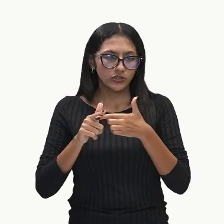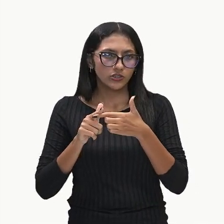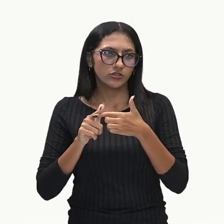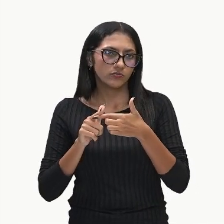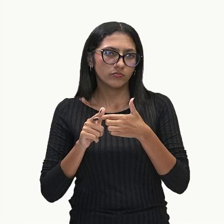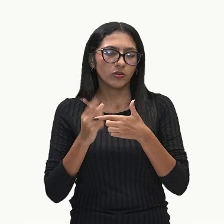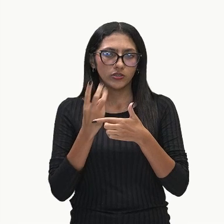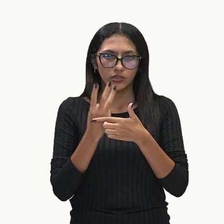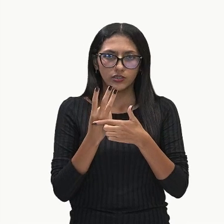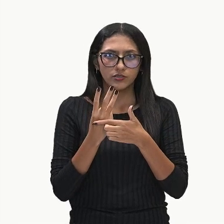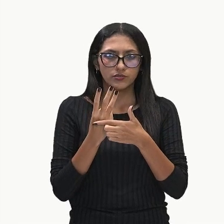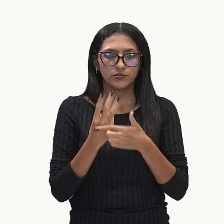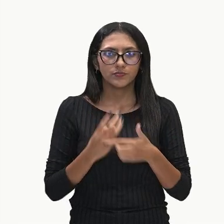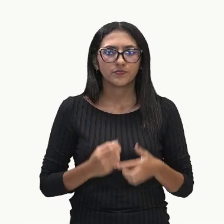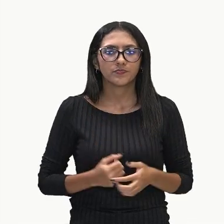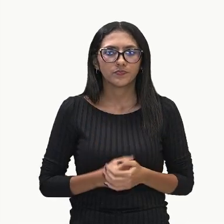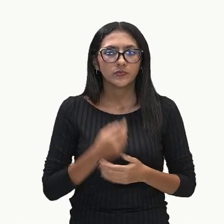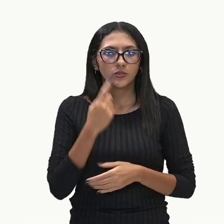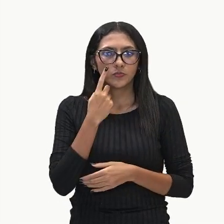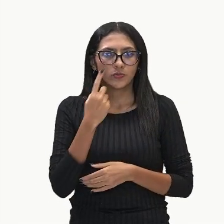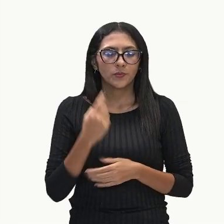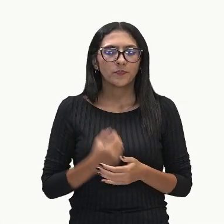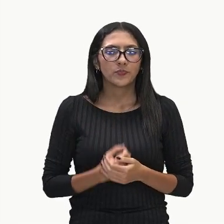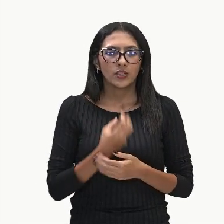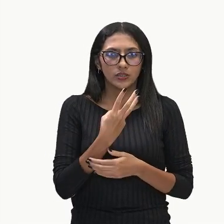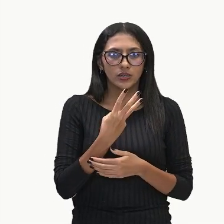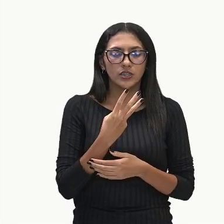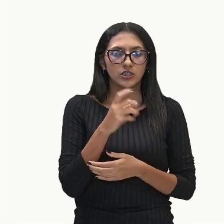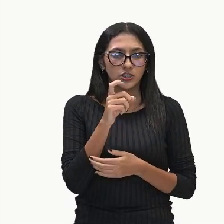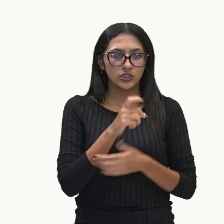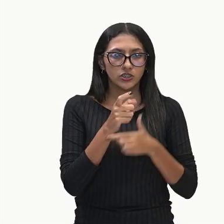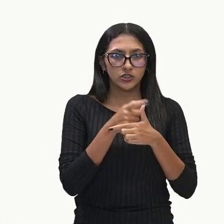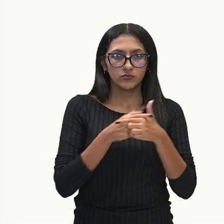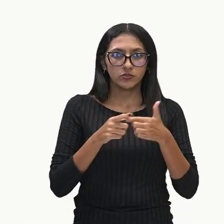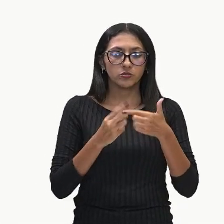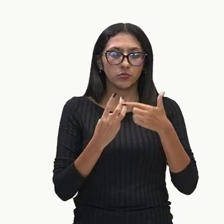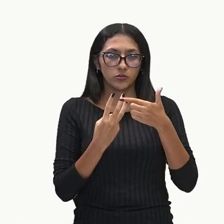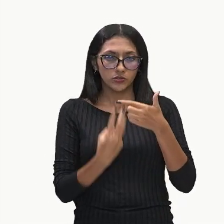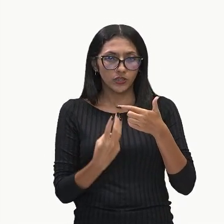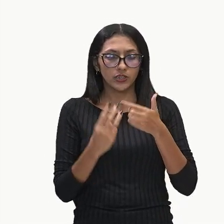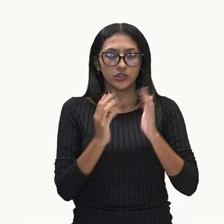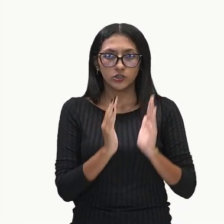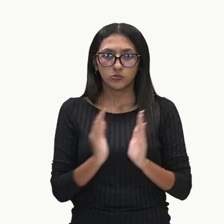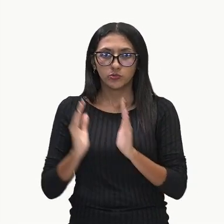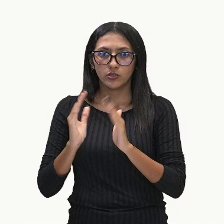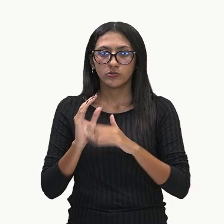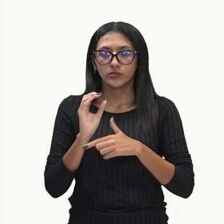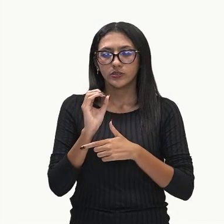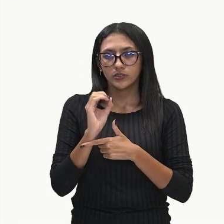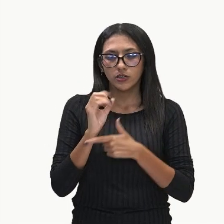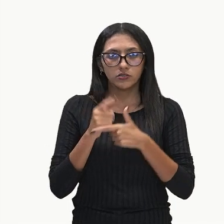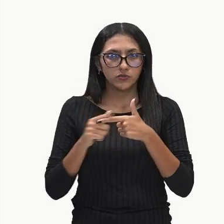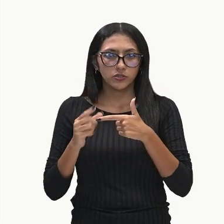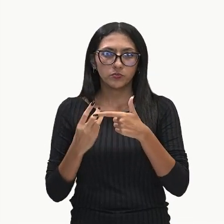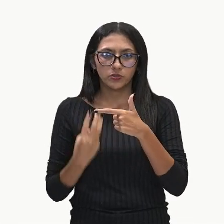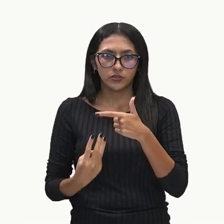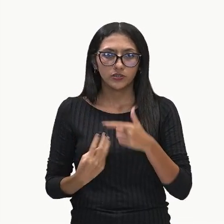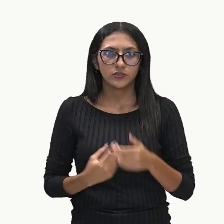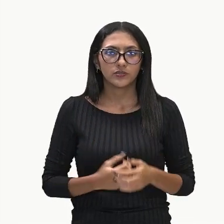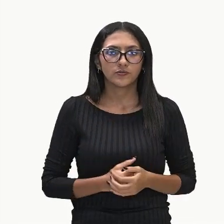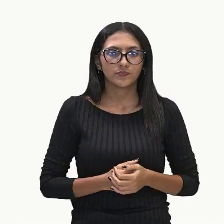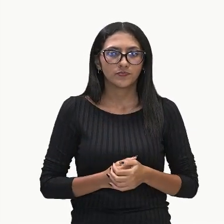por 3. Então, vou dividir por 3 aqui e vou dividir por 3 aqui. 3 dividido para 3,